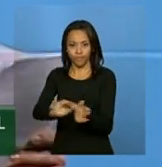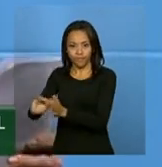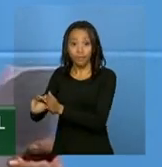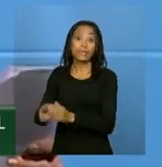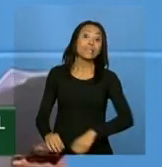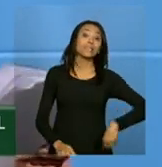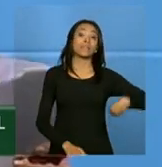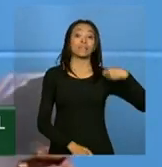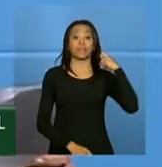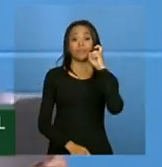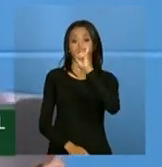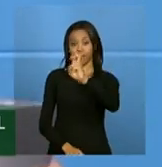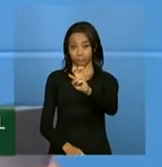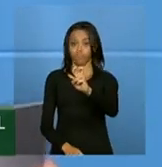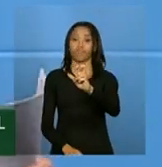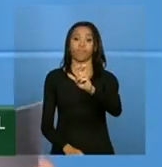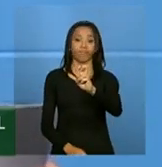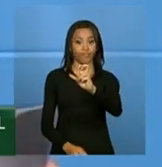que eu também